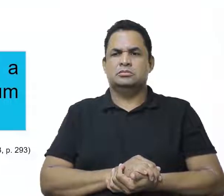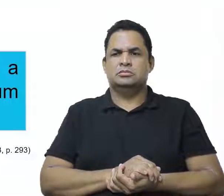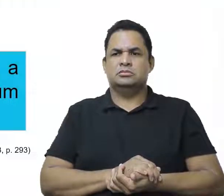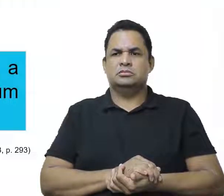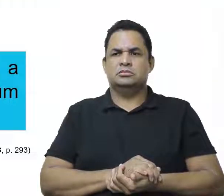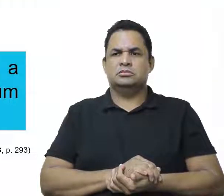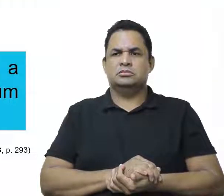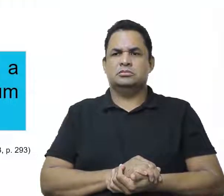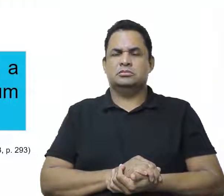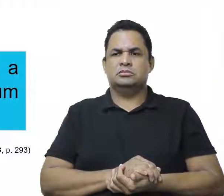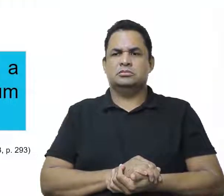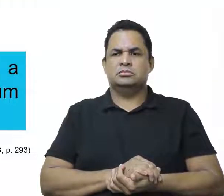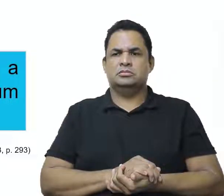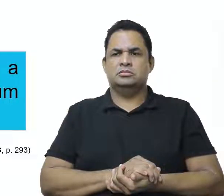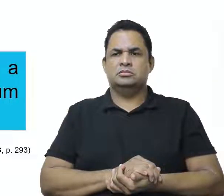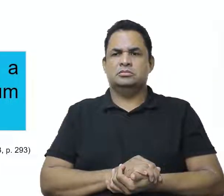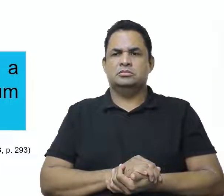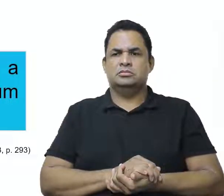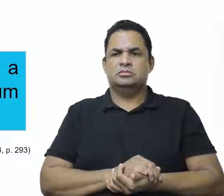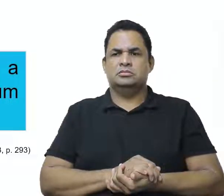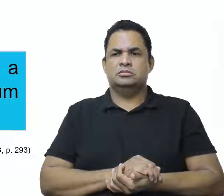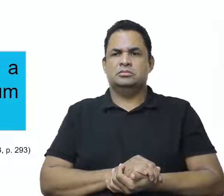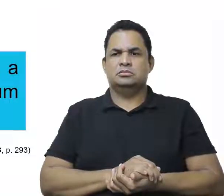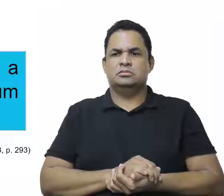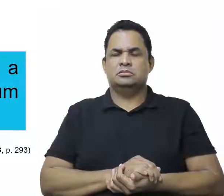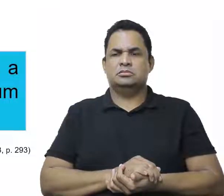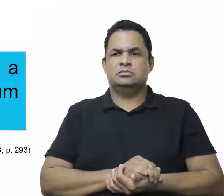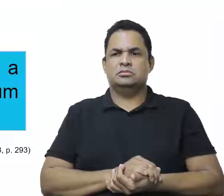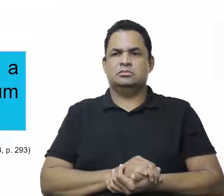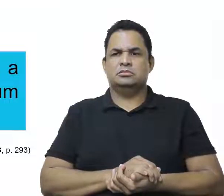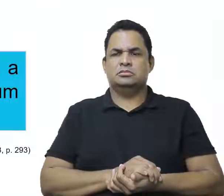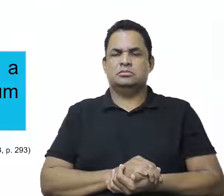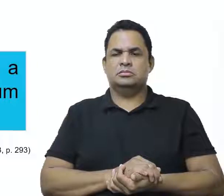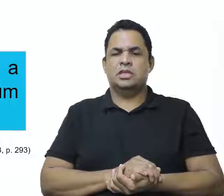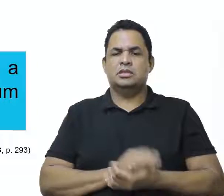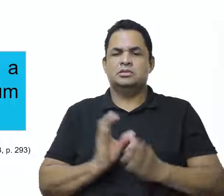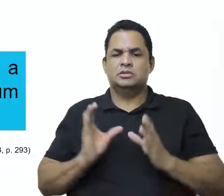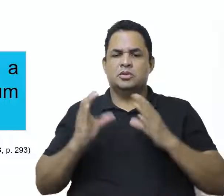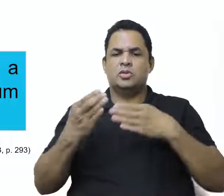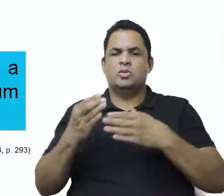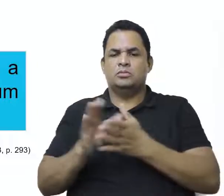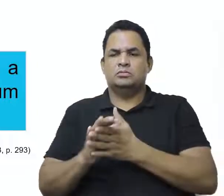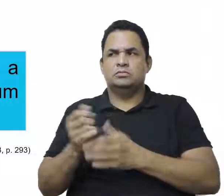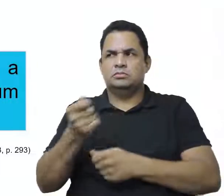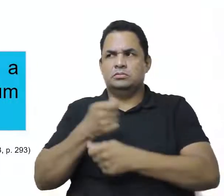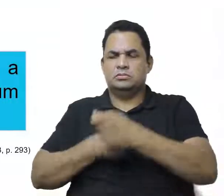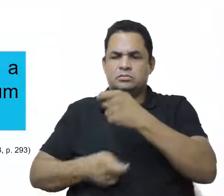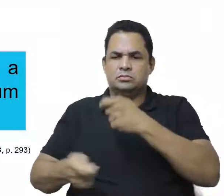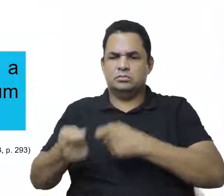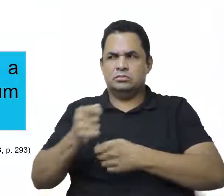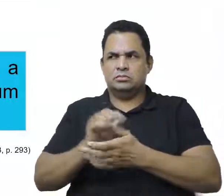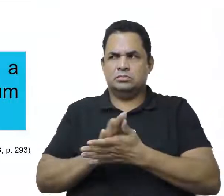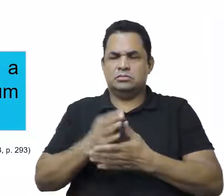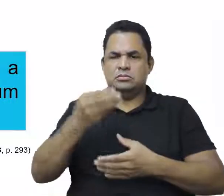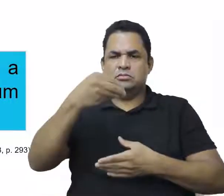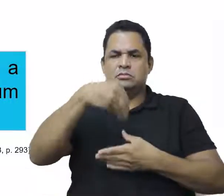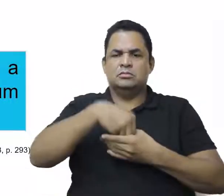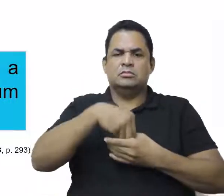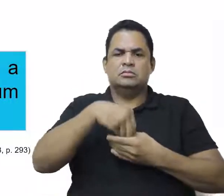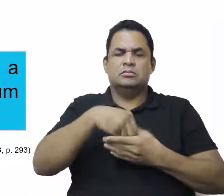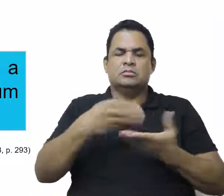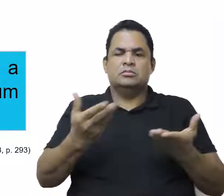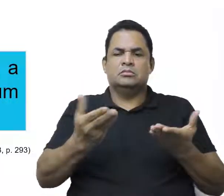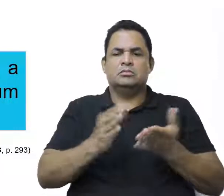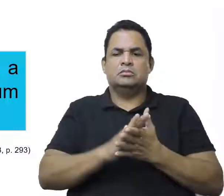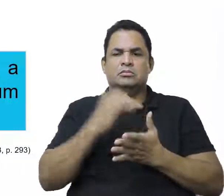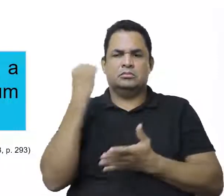A gente citou algum deles, tá? Esses blocos econômicos, eles fazem parte, eles são